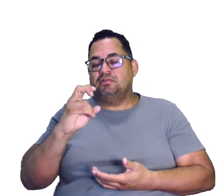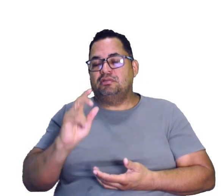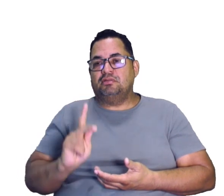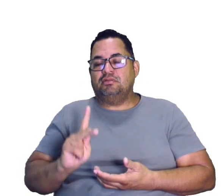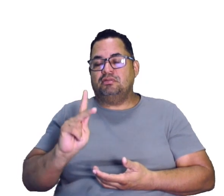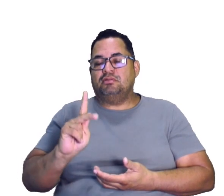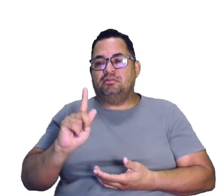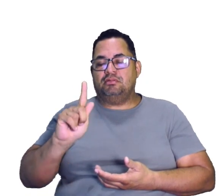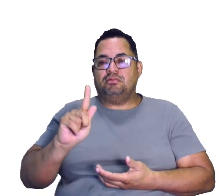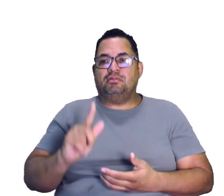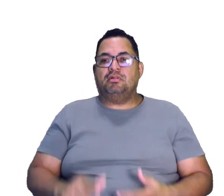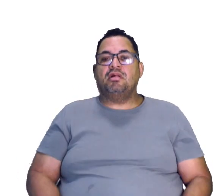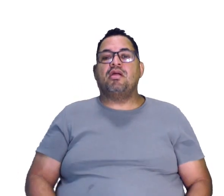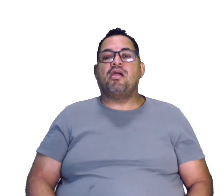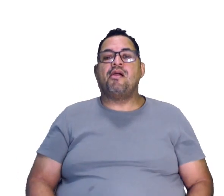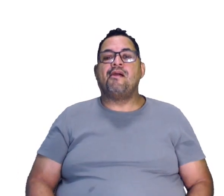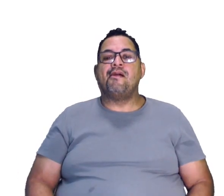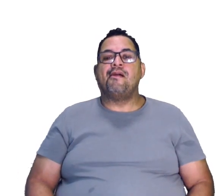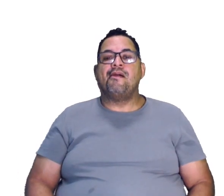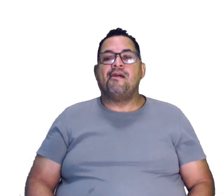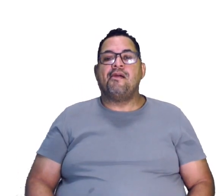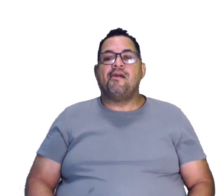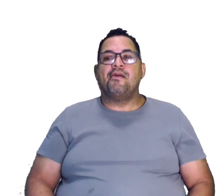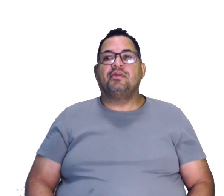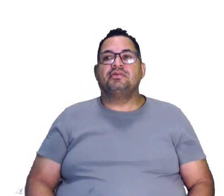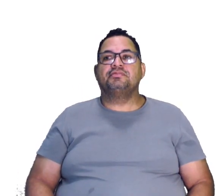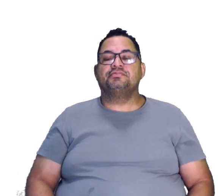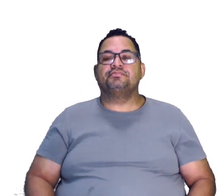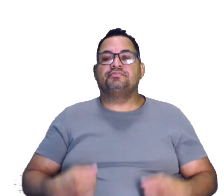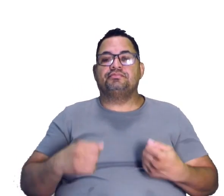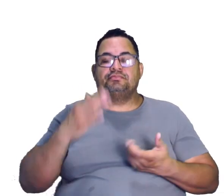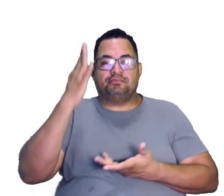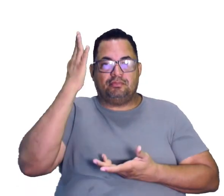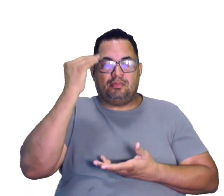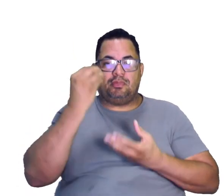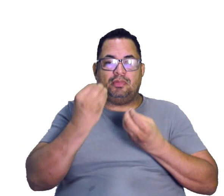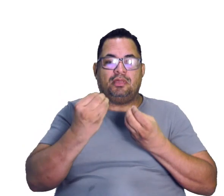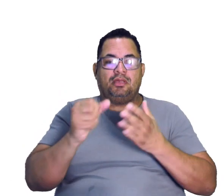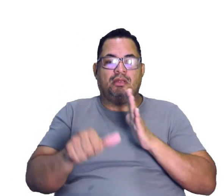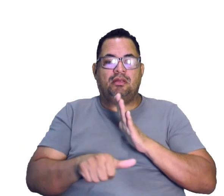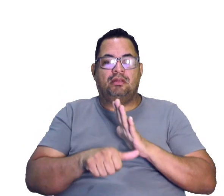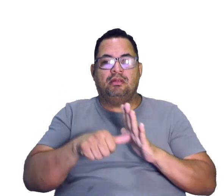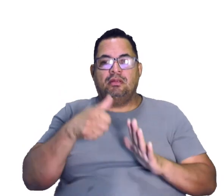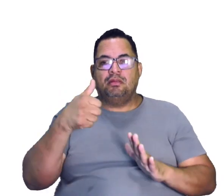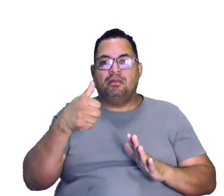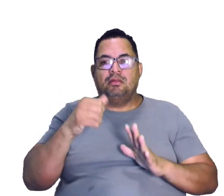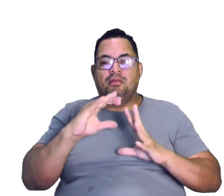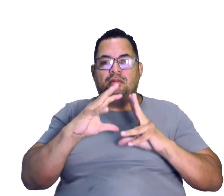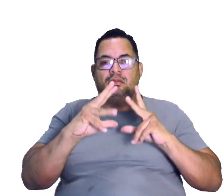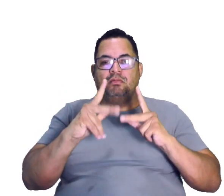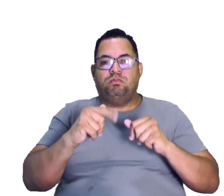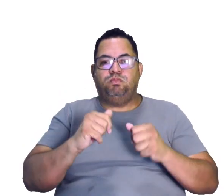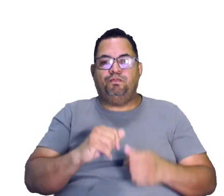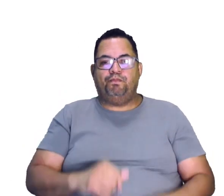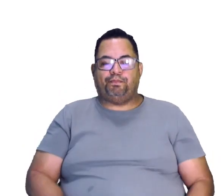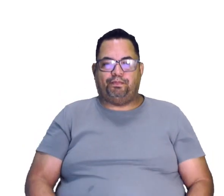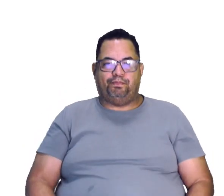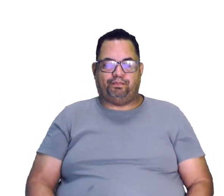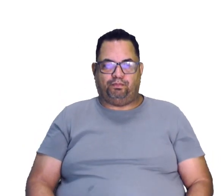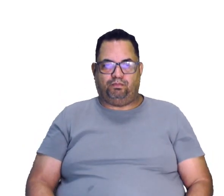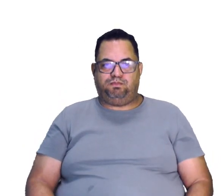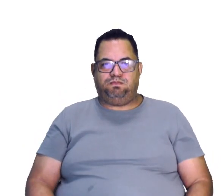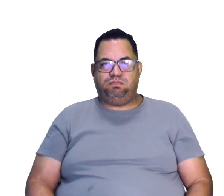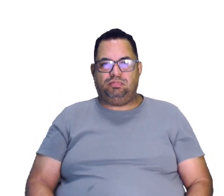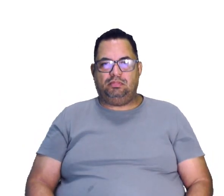27,5 quilogramas. O que eu preciso saber primeiro? Primeiro ponto para toda questão dessa que você vai